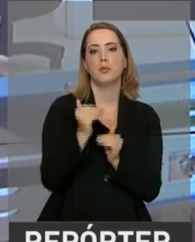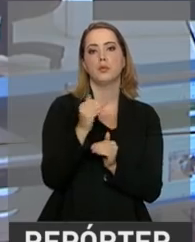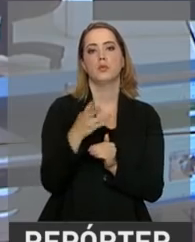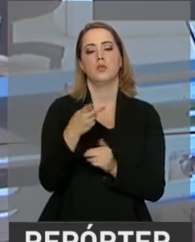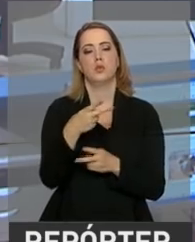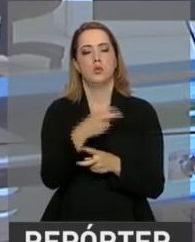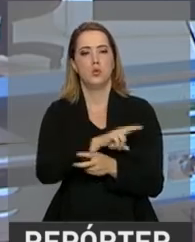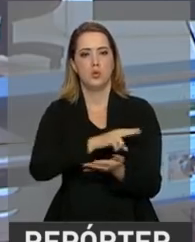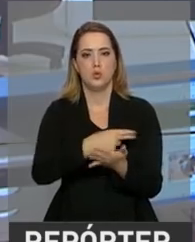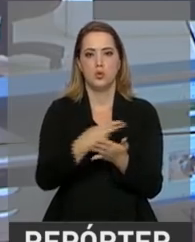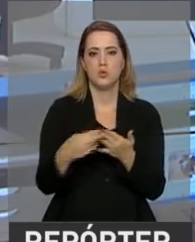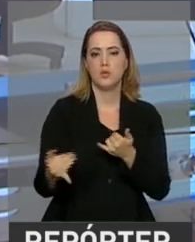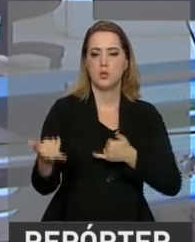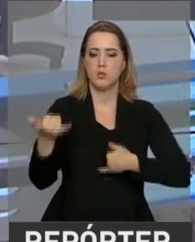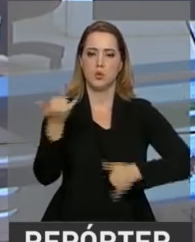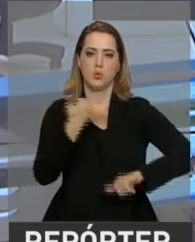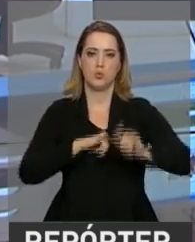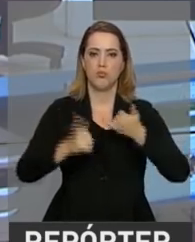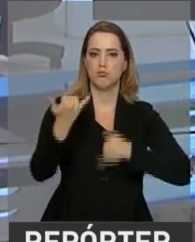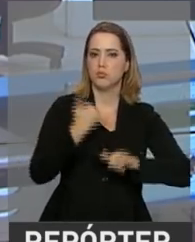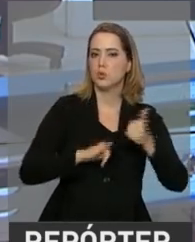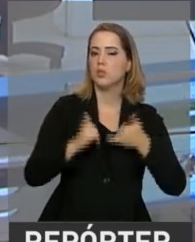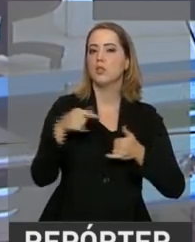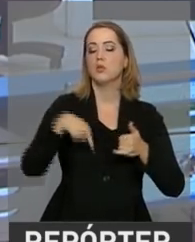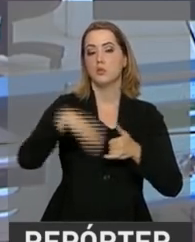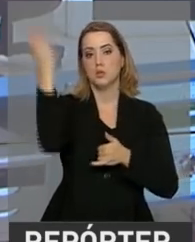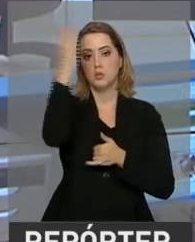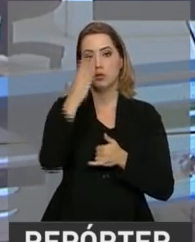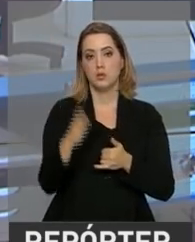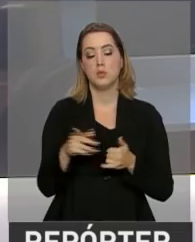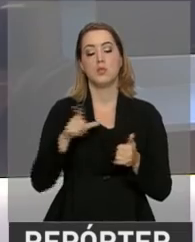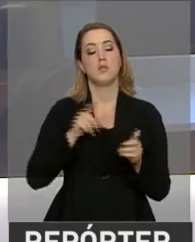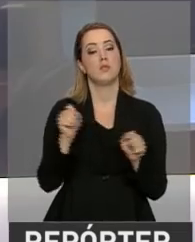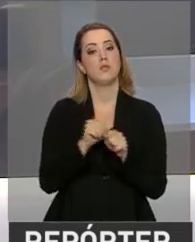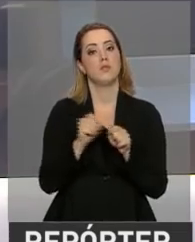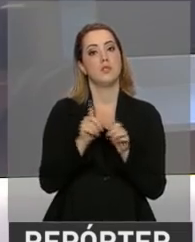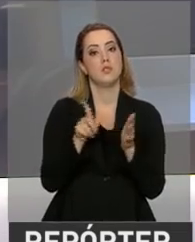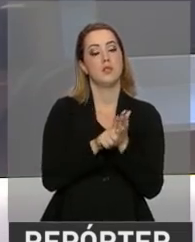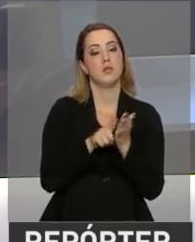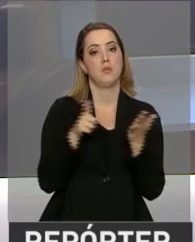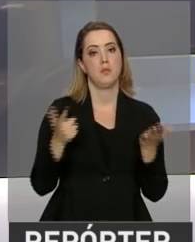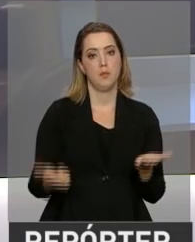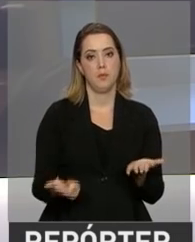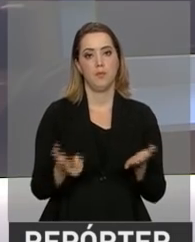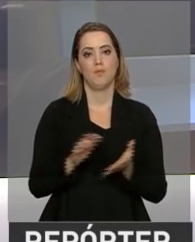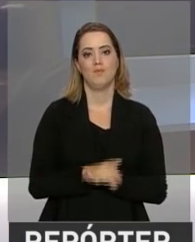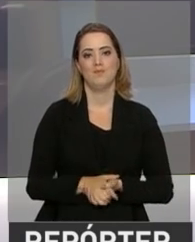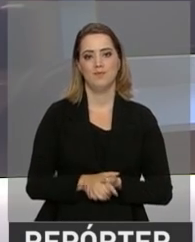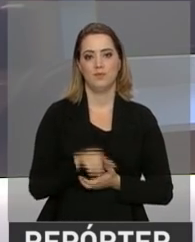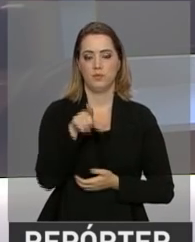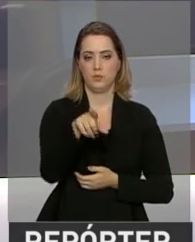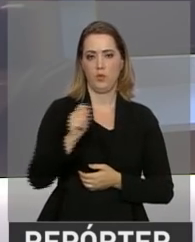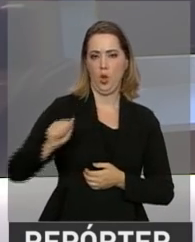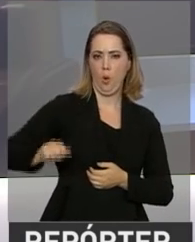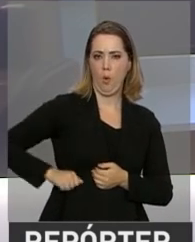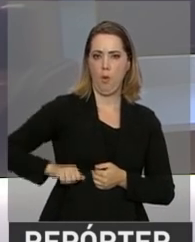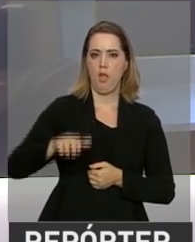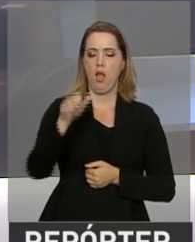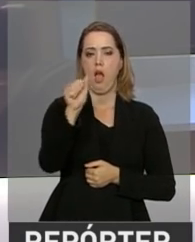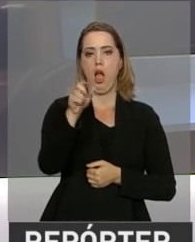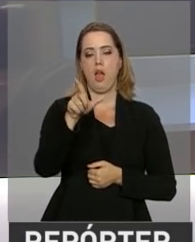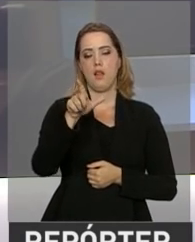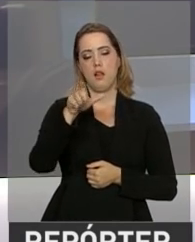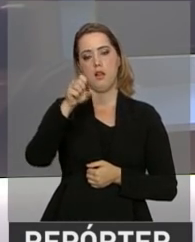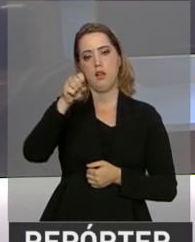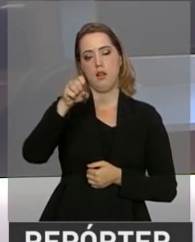químicos produzidos por empresas brasileiras que fabricam plástico. O diplomata Alexandre Parola vai